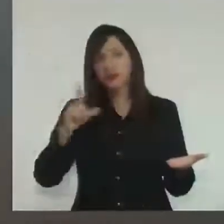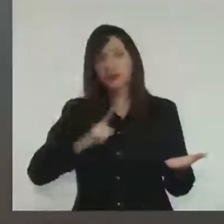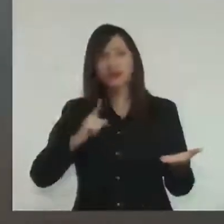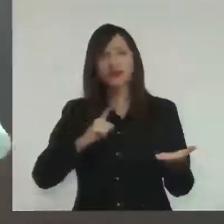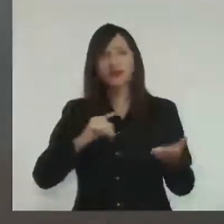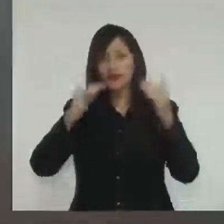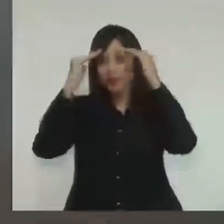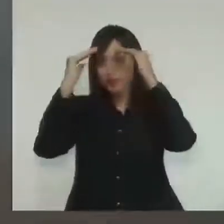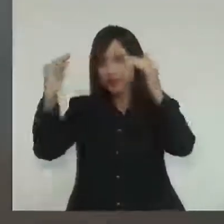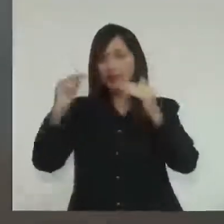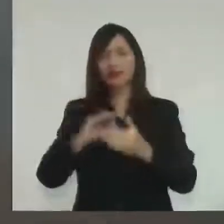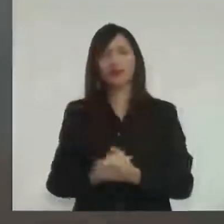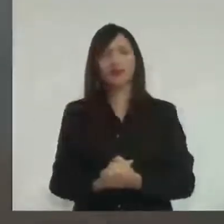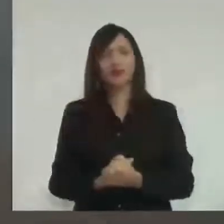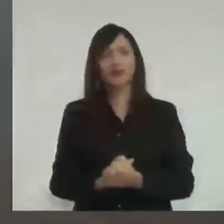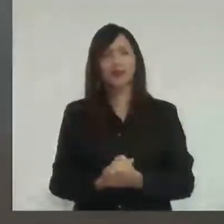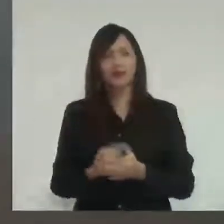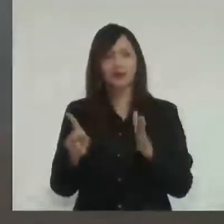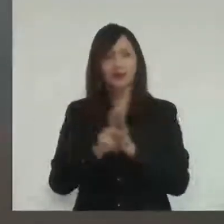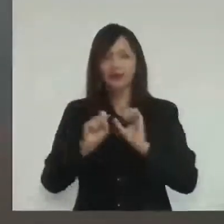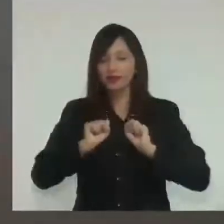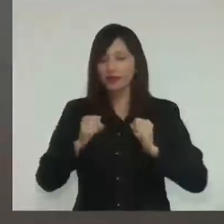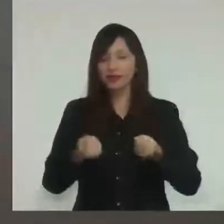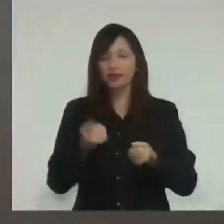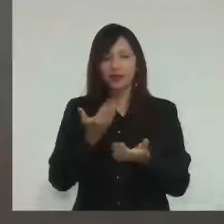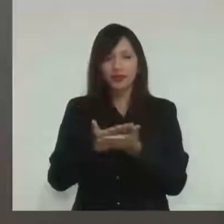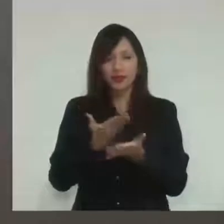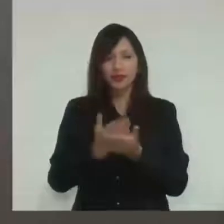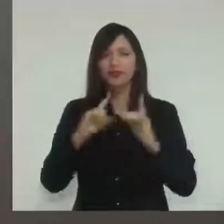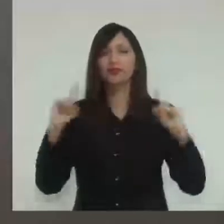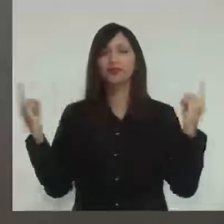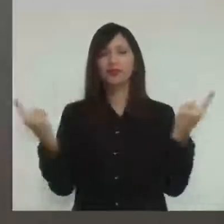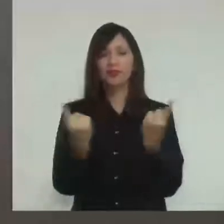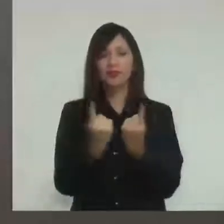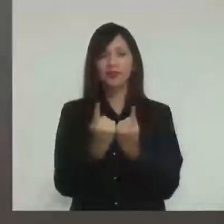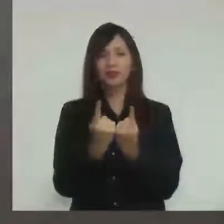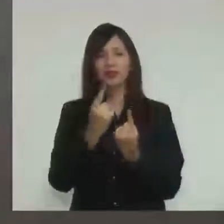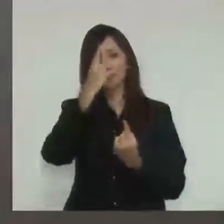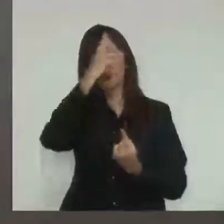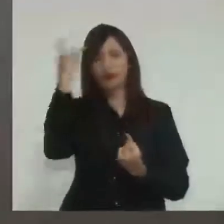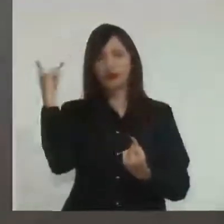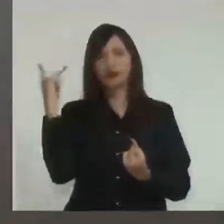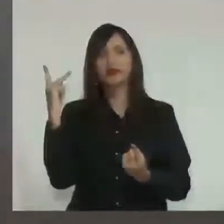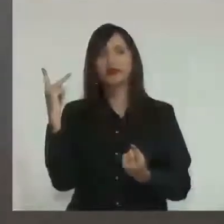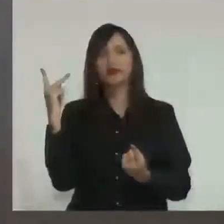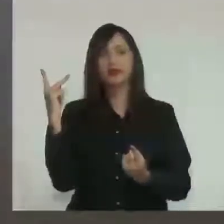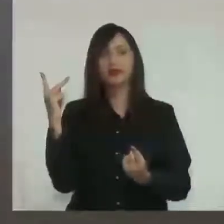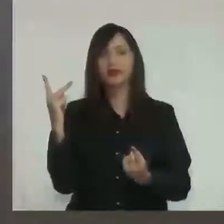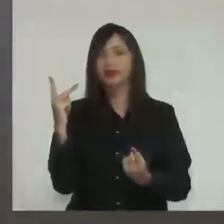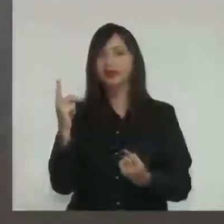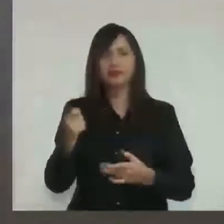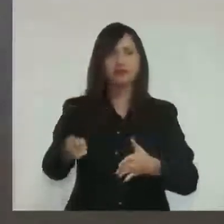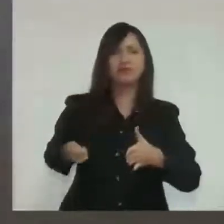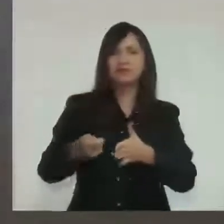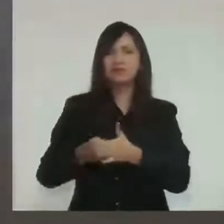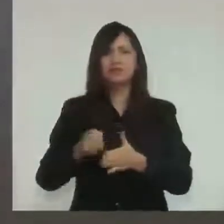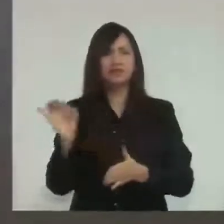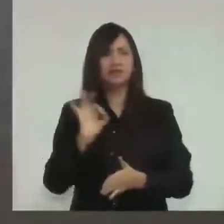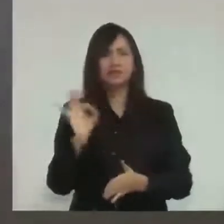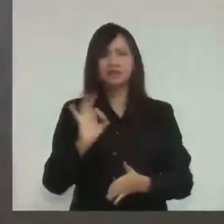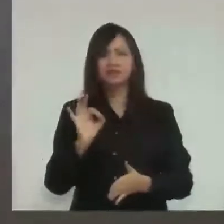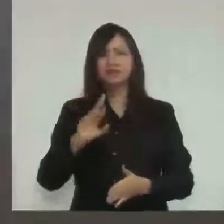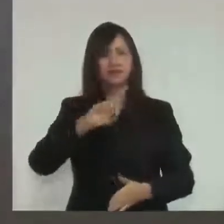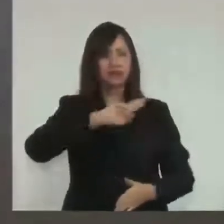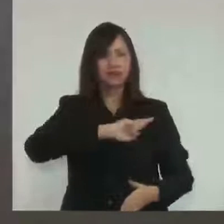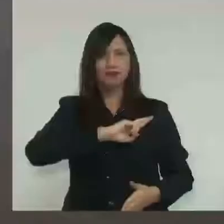esse, respeitar o Plano Municipal de Educação, defender uma escola que seja de todas e todos, não impor nenhuma religião e nenhuma